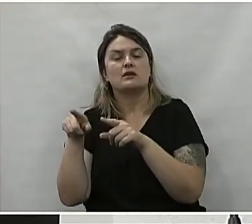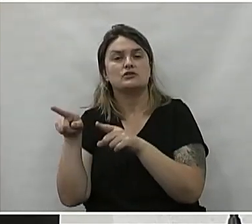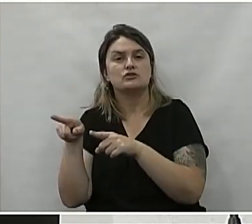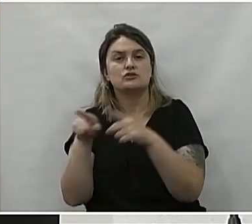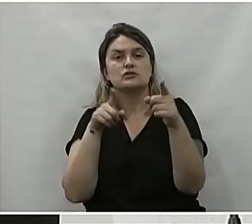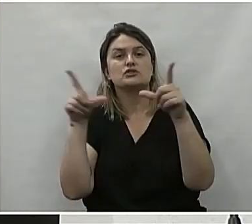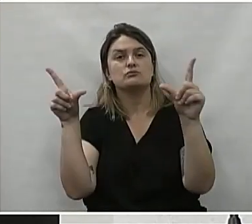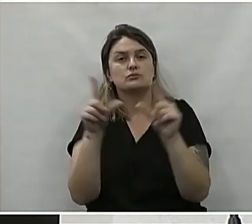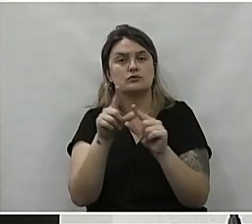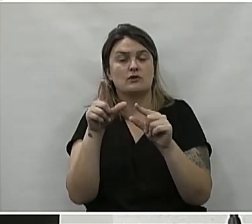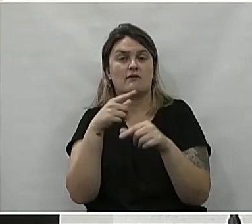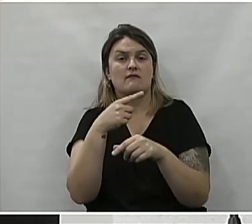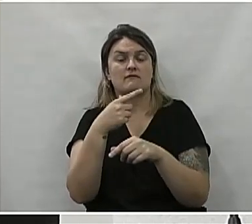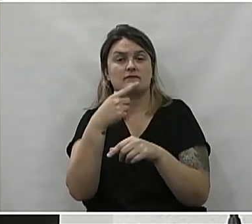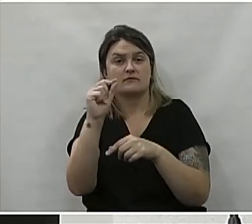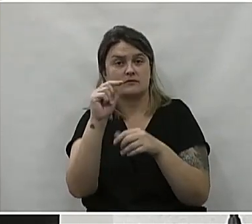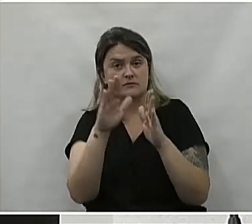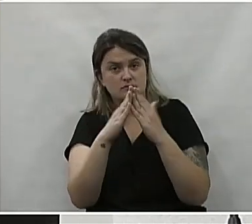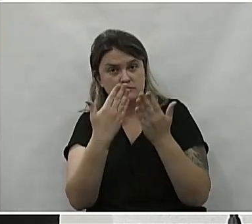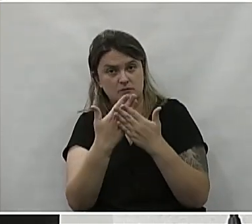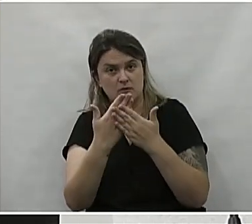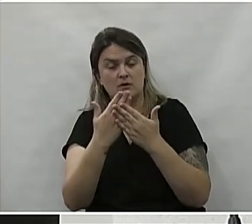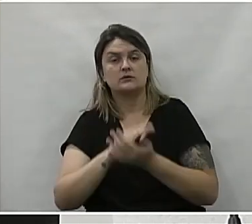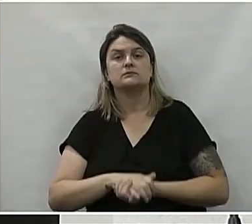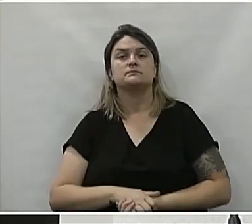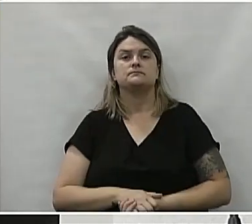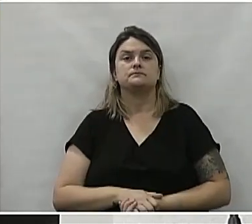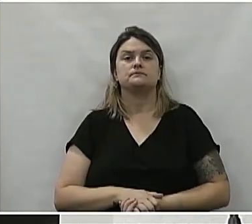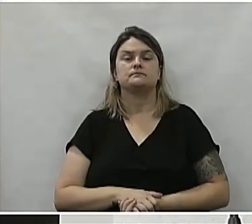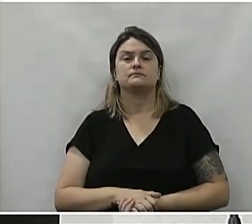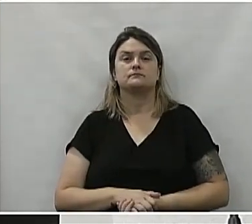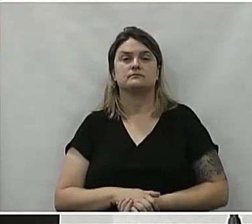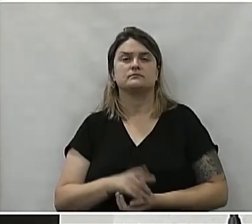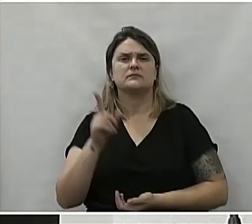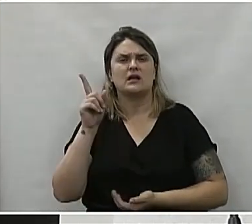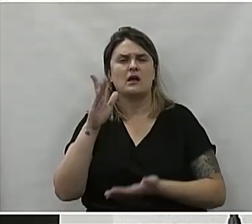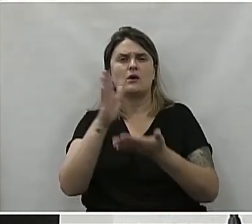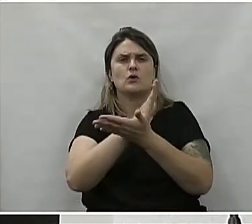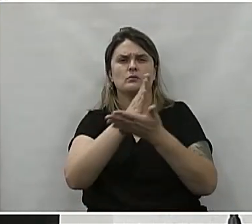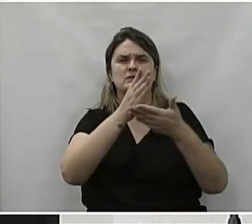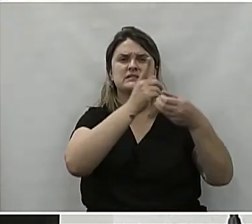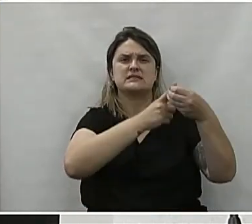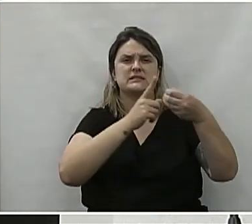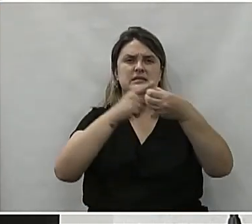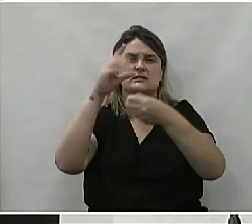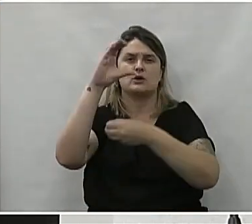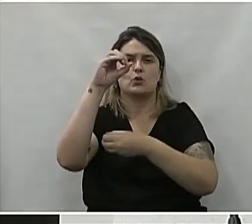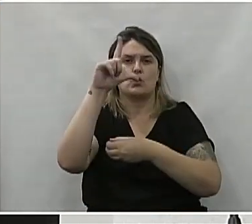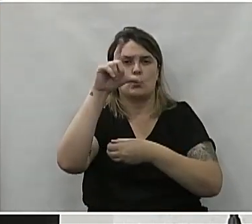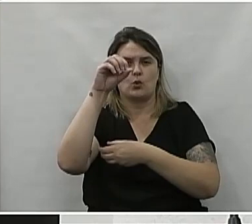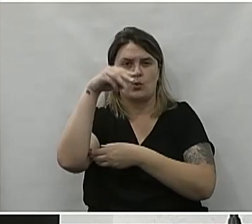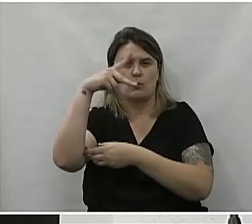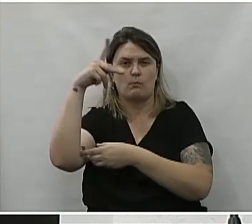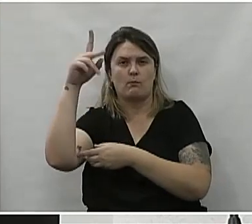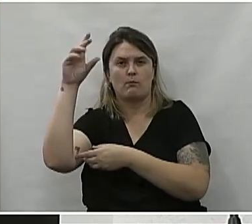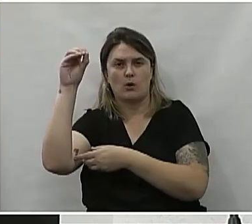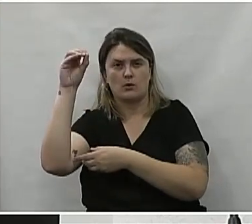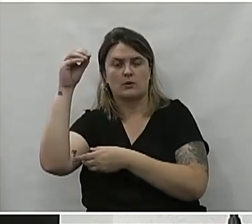evasão escolar Porém Inicialmente Ele foi aplicado Apenas nas cidades De Colombo E Piracuara